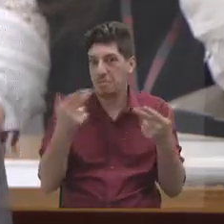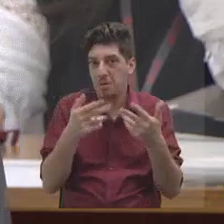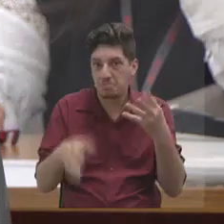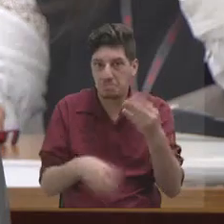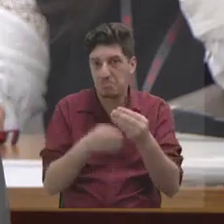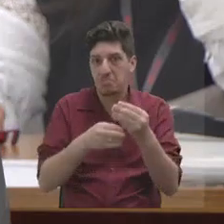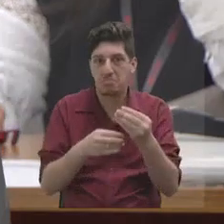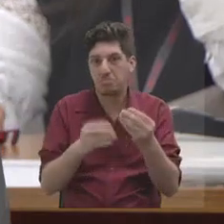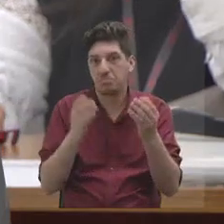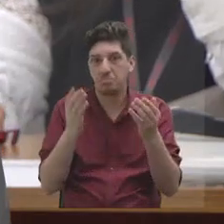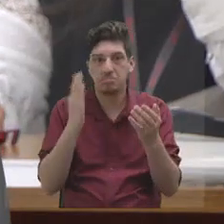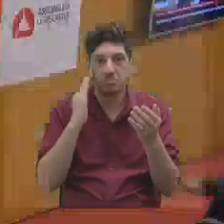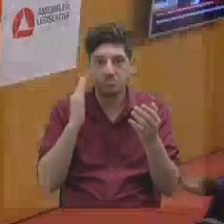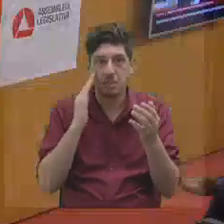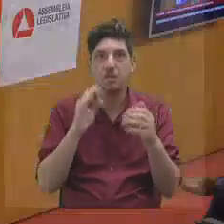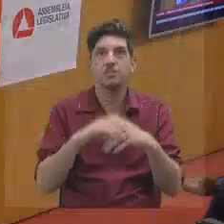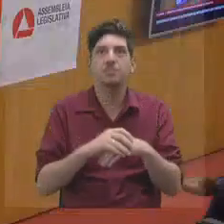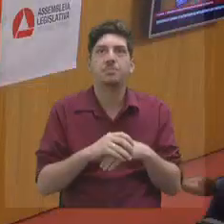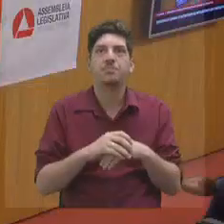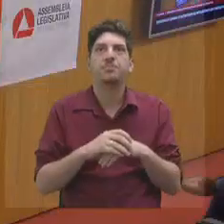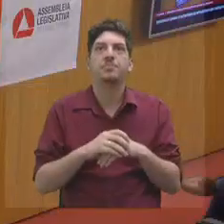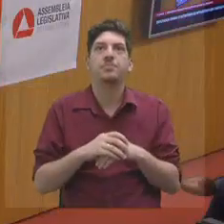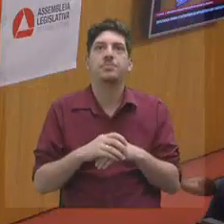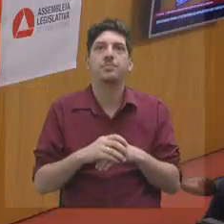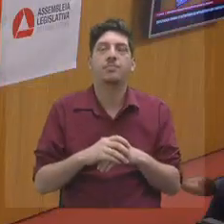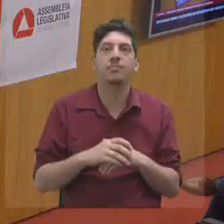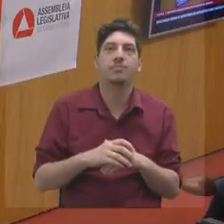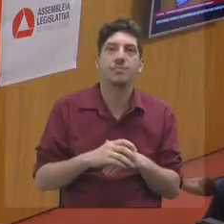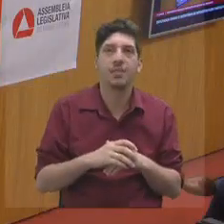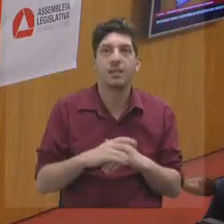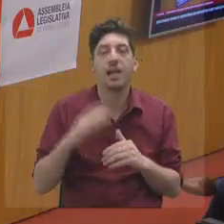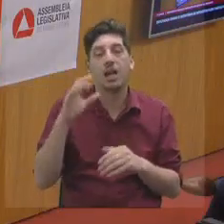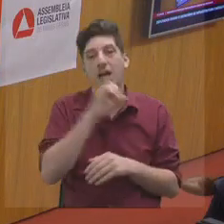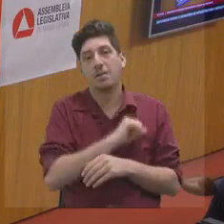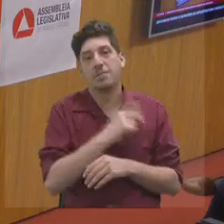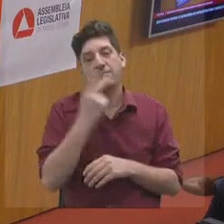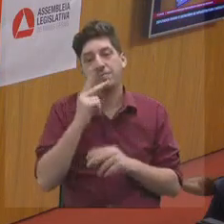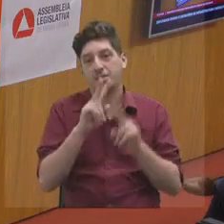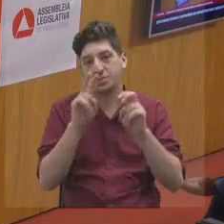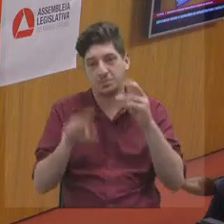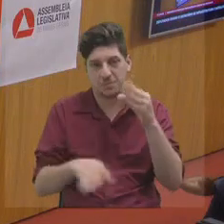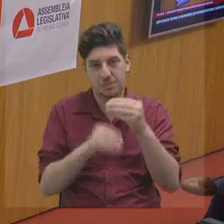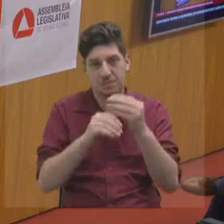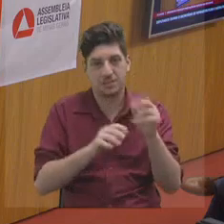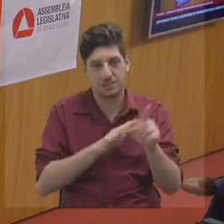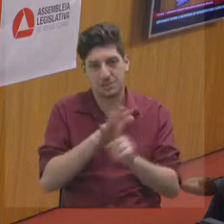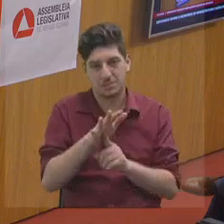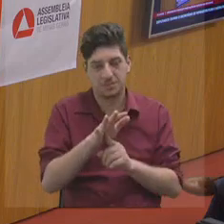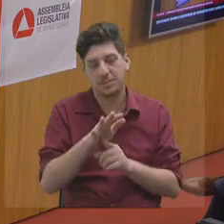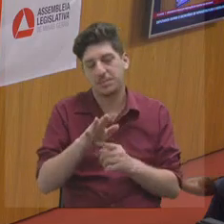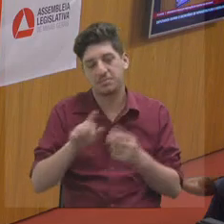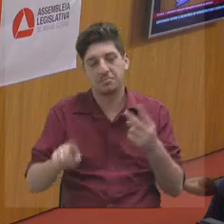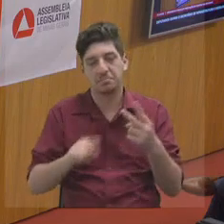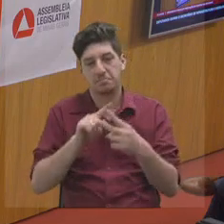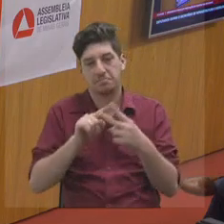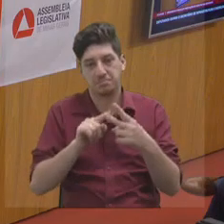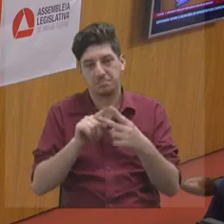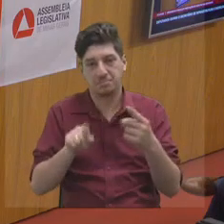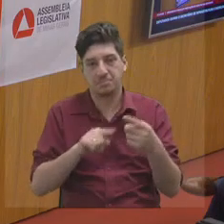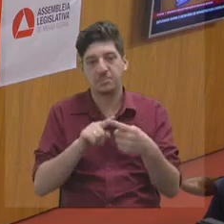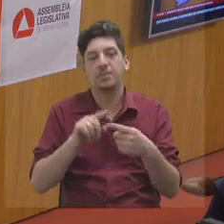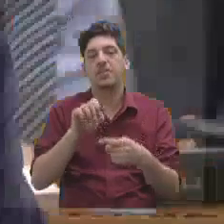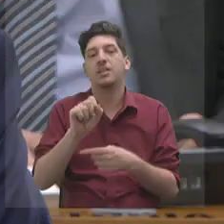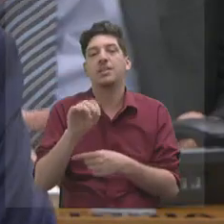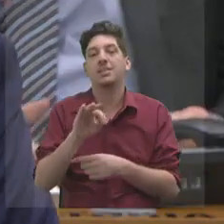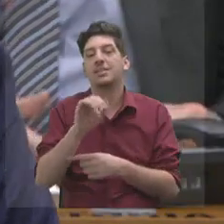elemento aqui por favor só complementando aqui das duas demandas citadas pelo Deputado Santa Cruz do